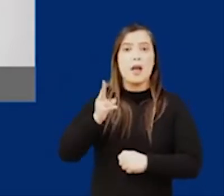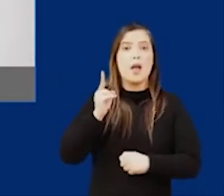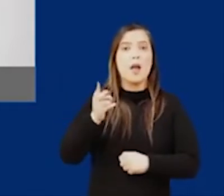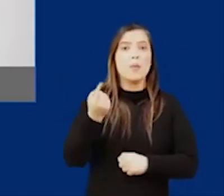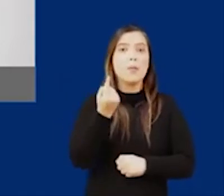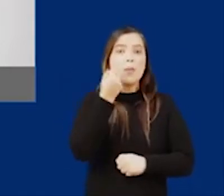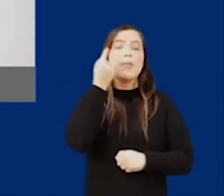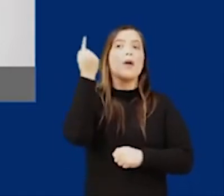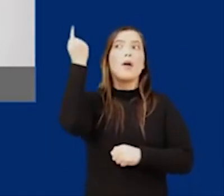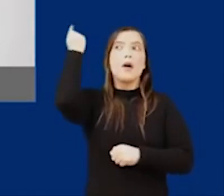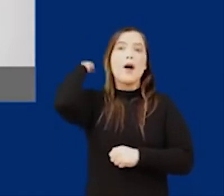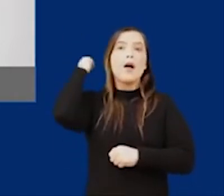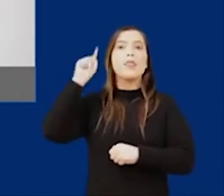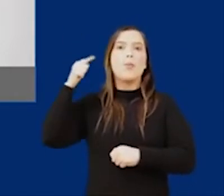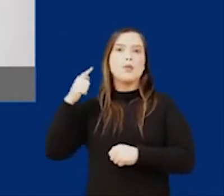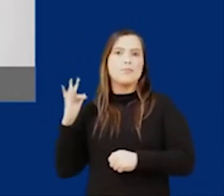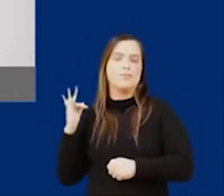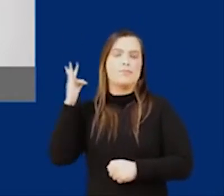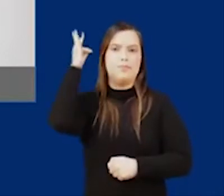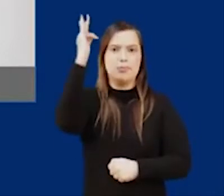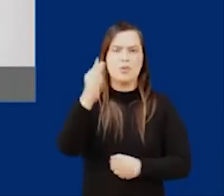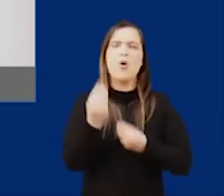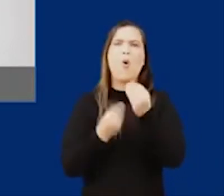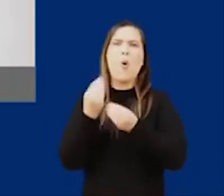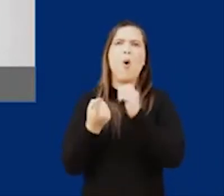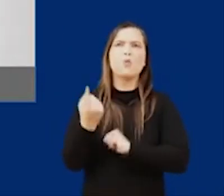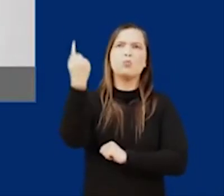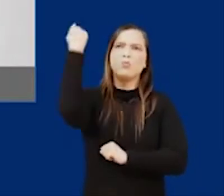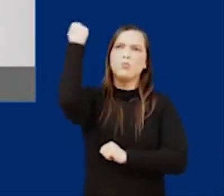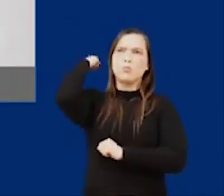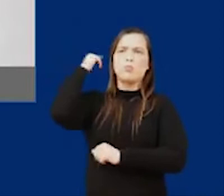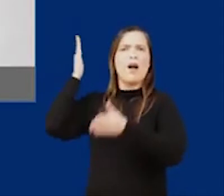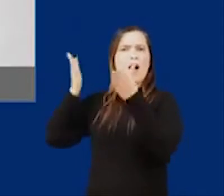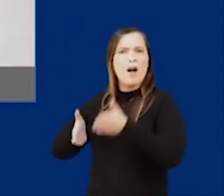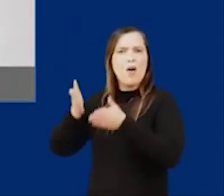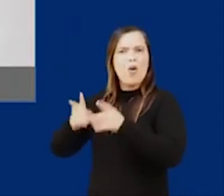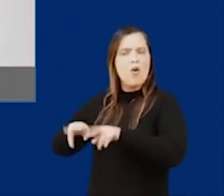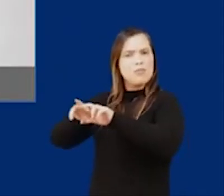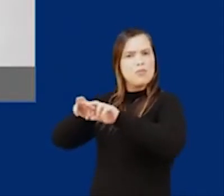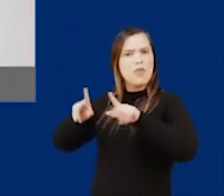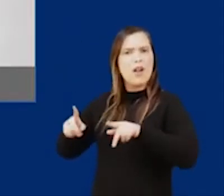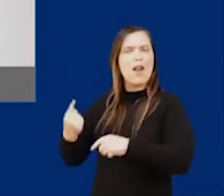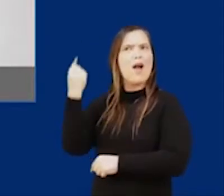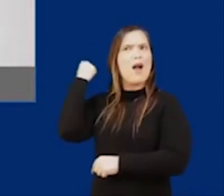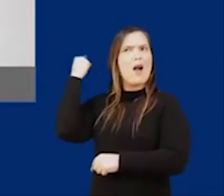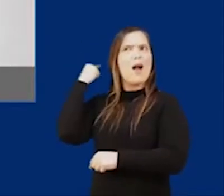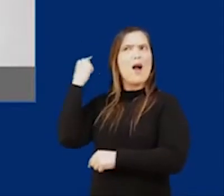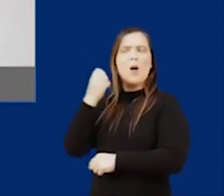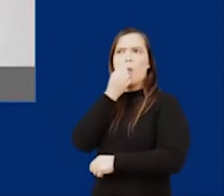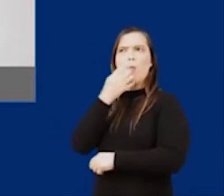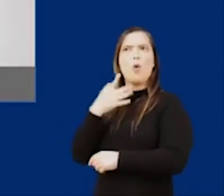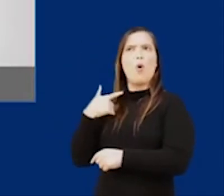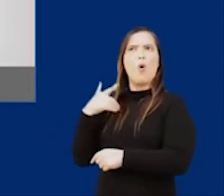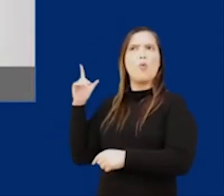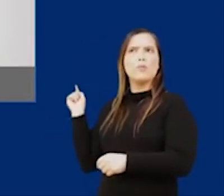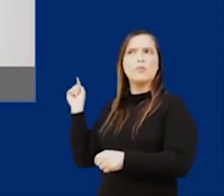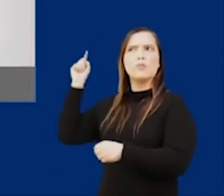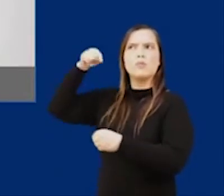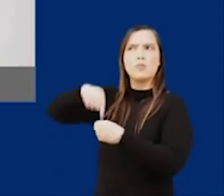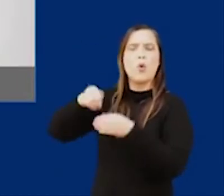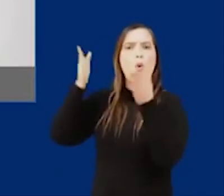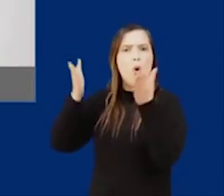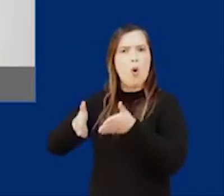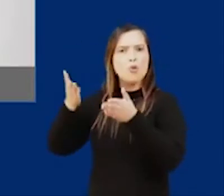trás para caminhar para frente. Como era no passado? Como é feito? O que tem lá atrás que influencia na nossa conduta hoje,